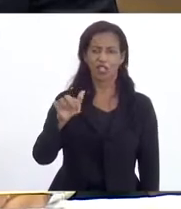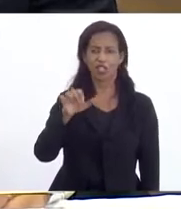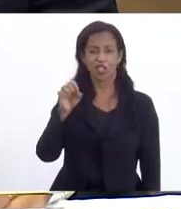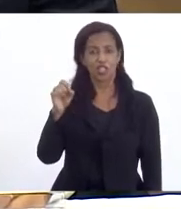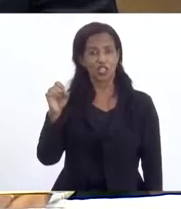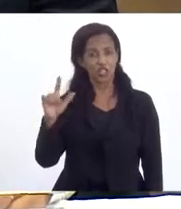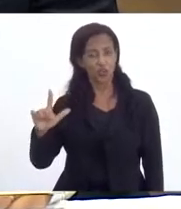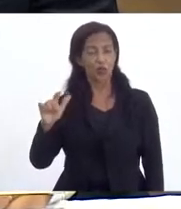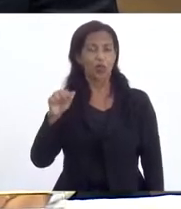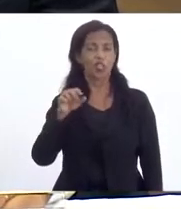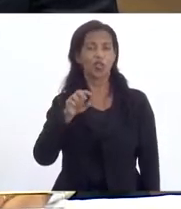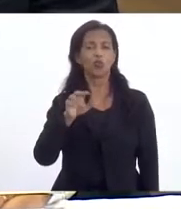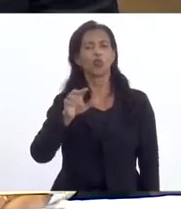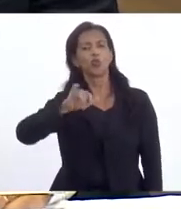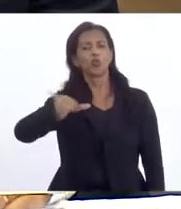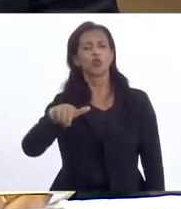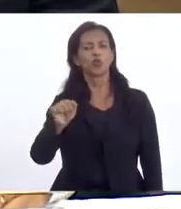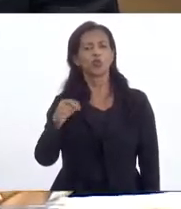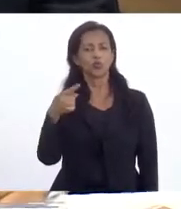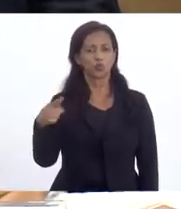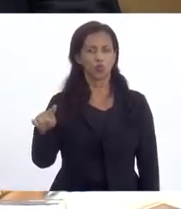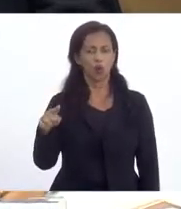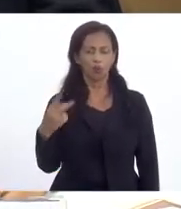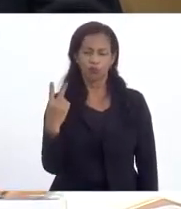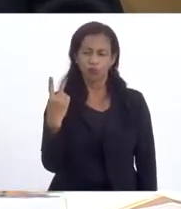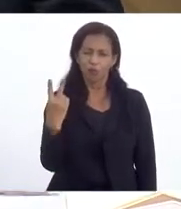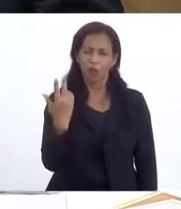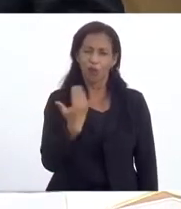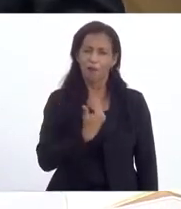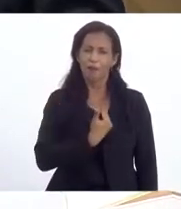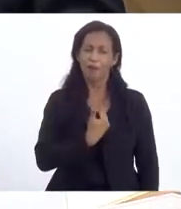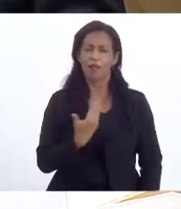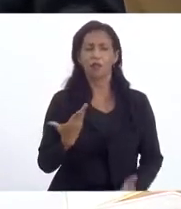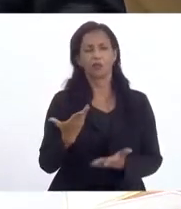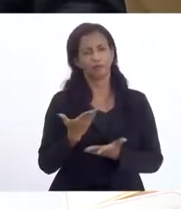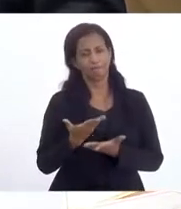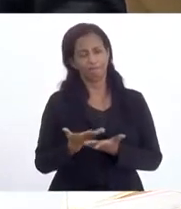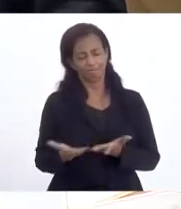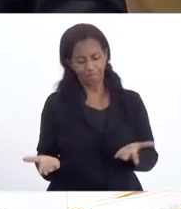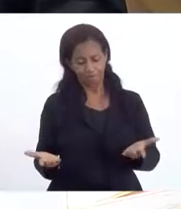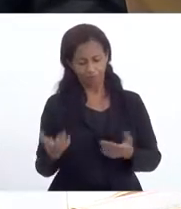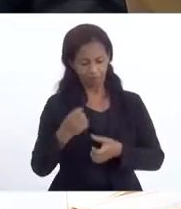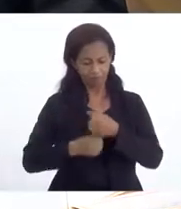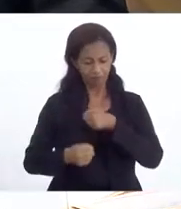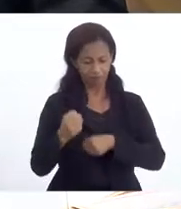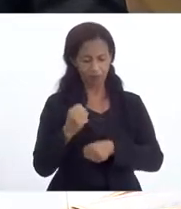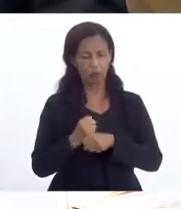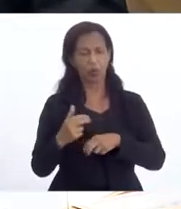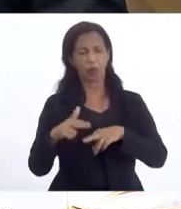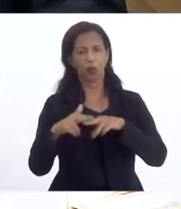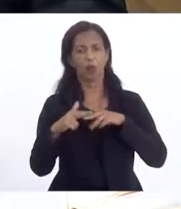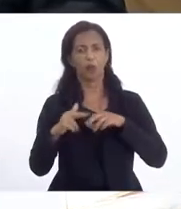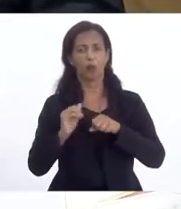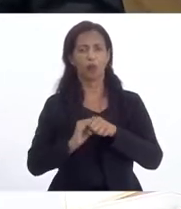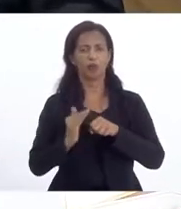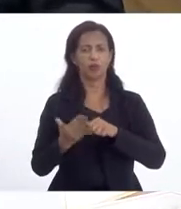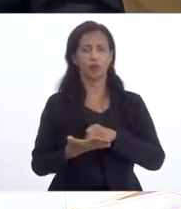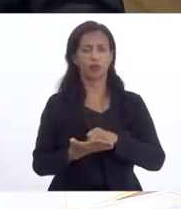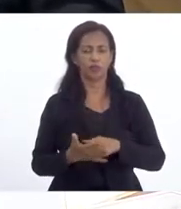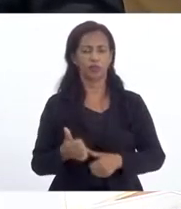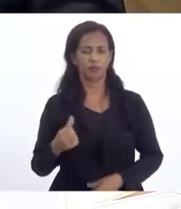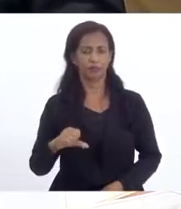João Peixoto, dois grandes amigos que perdemos no ano passado por conta da Covid.